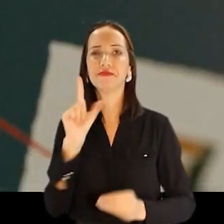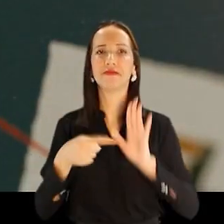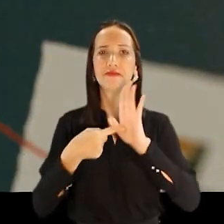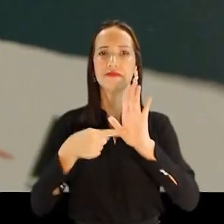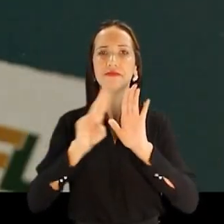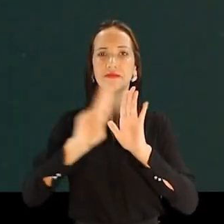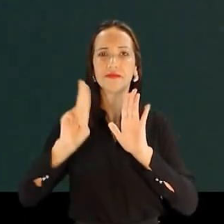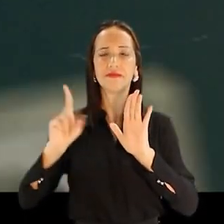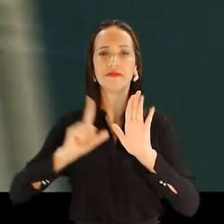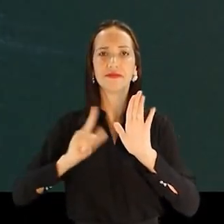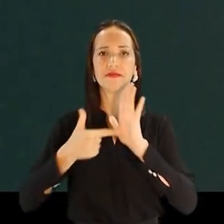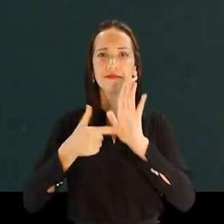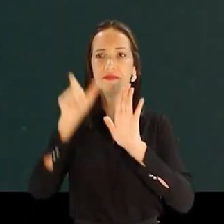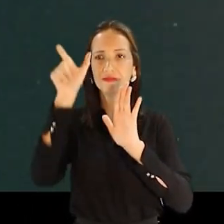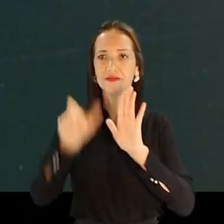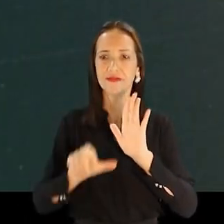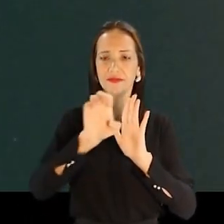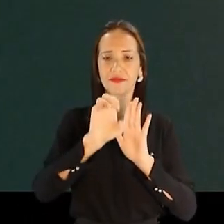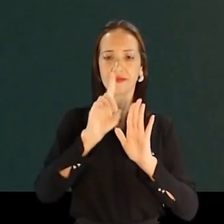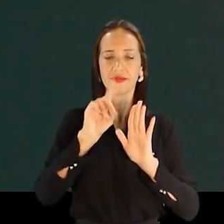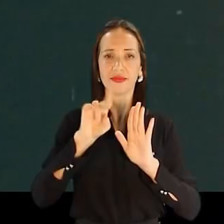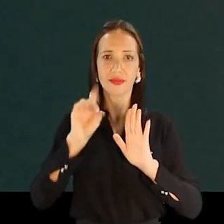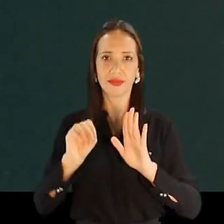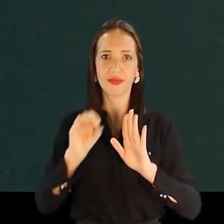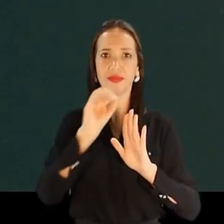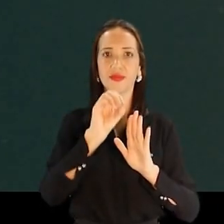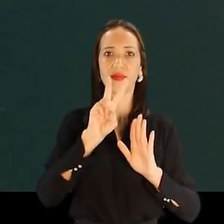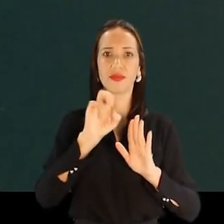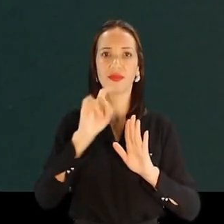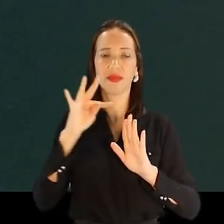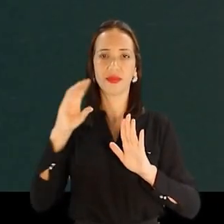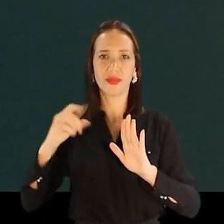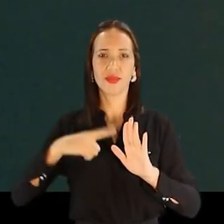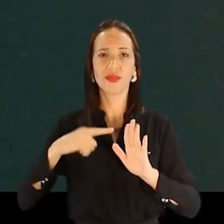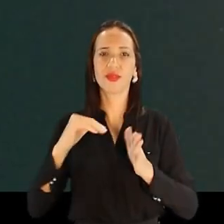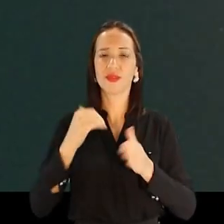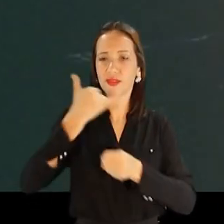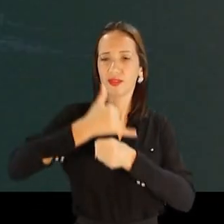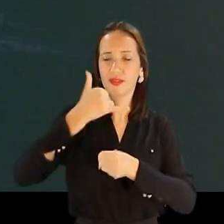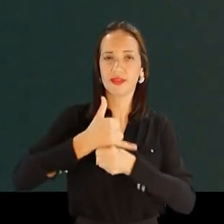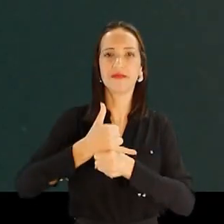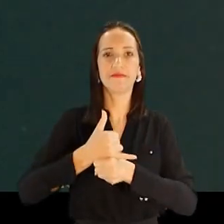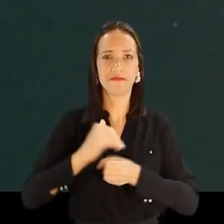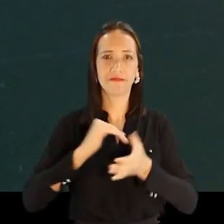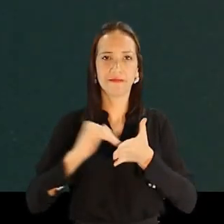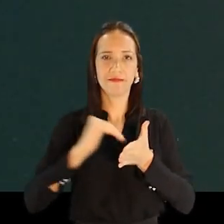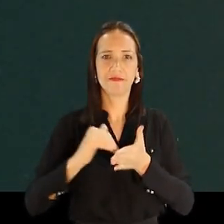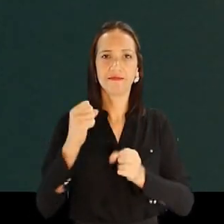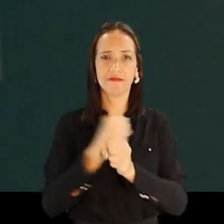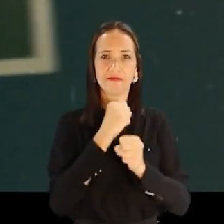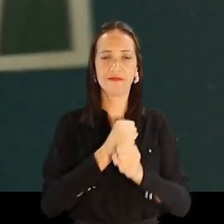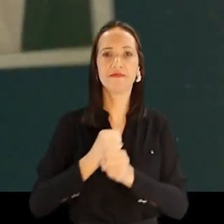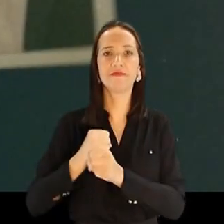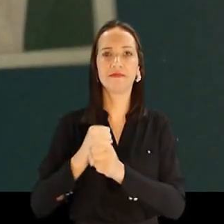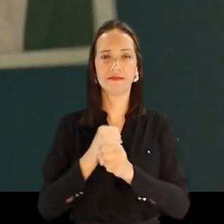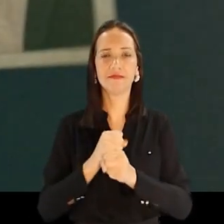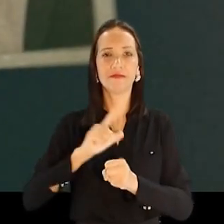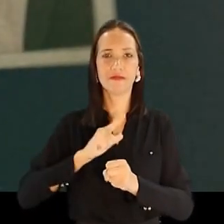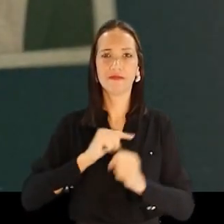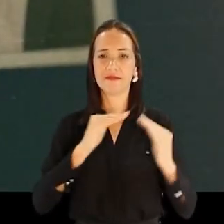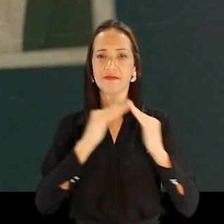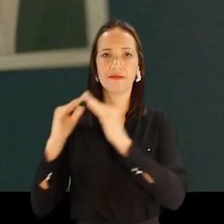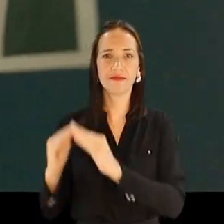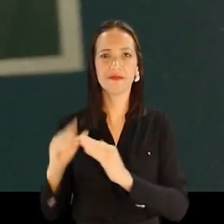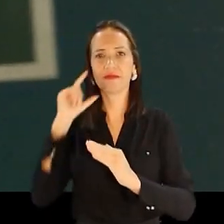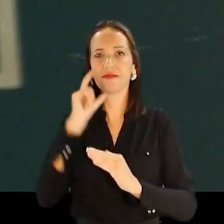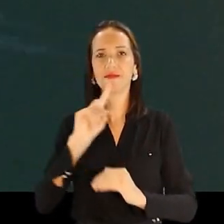nome aparece neste escândalo: Eduardo Olivato, chefe de gabinete da Secretaria de Obras. Olivato já foi vizinho de Ricardo